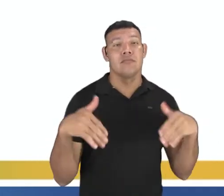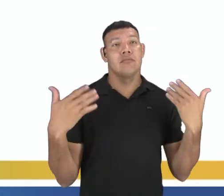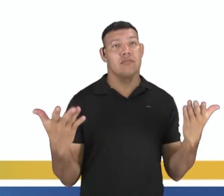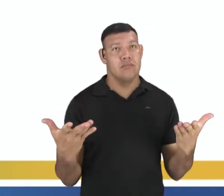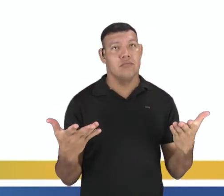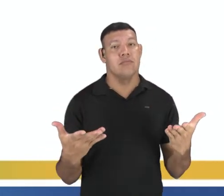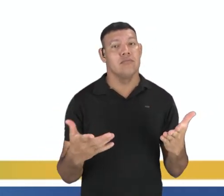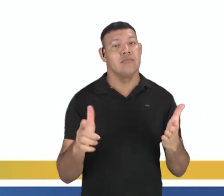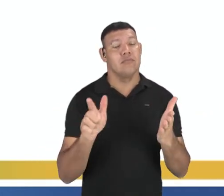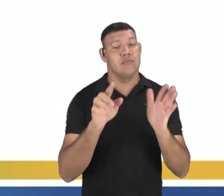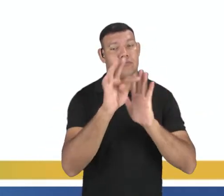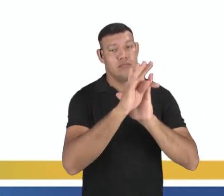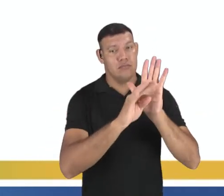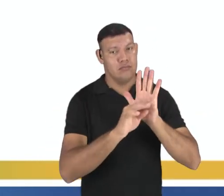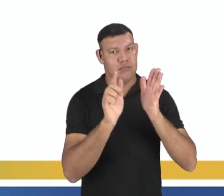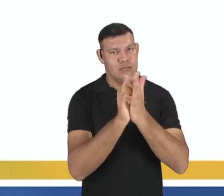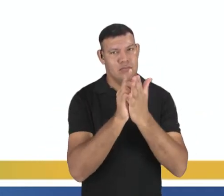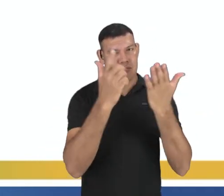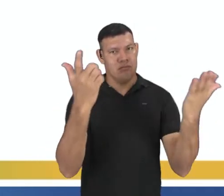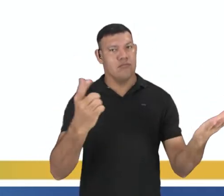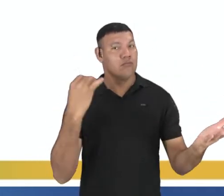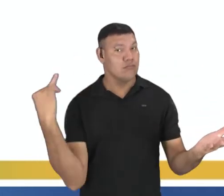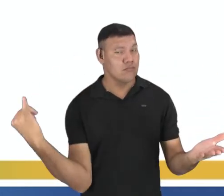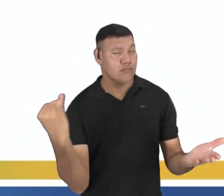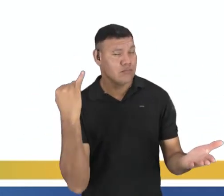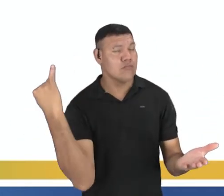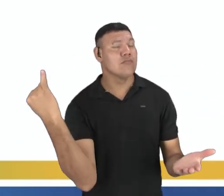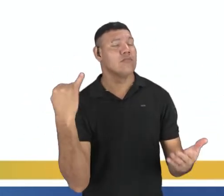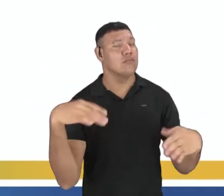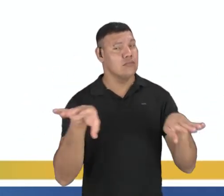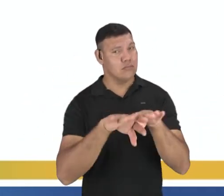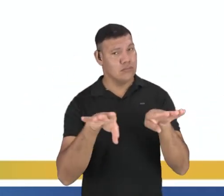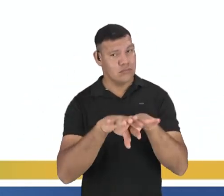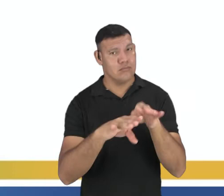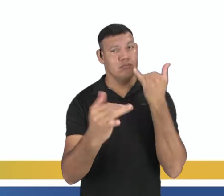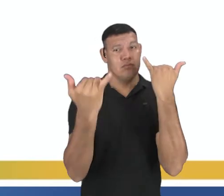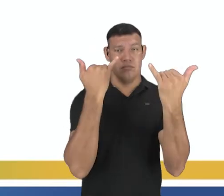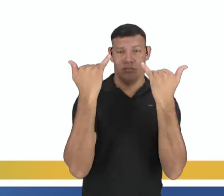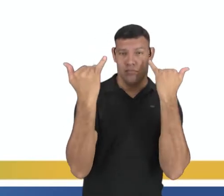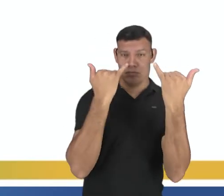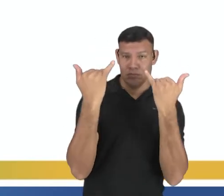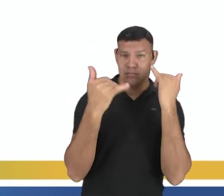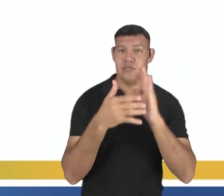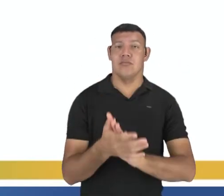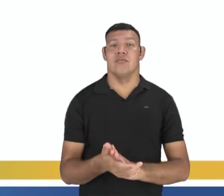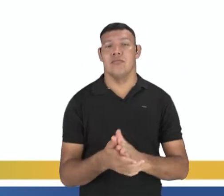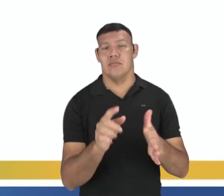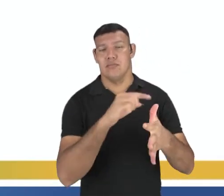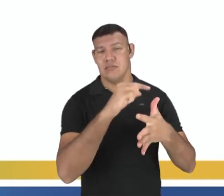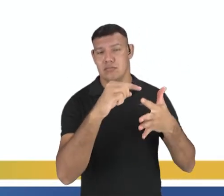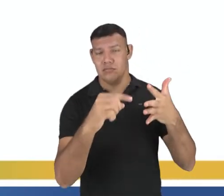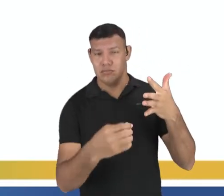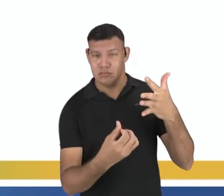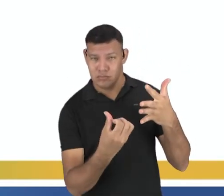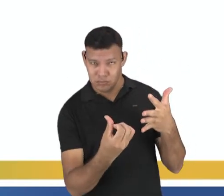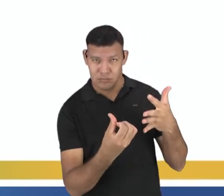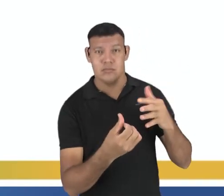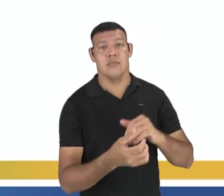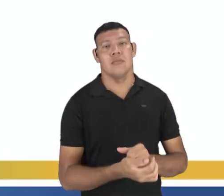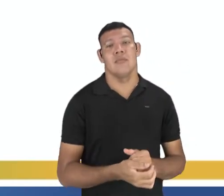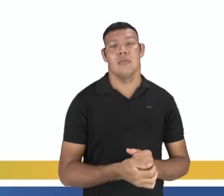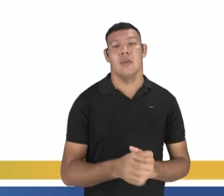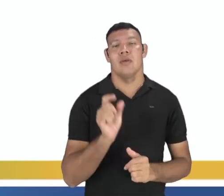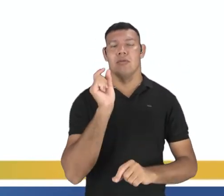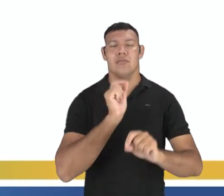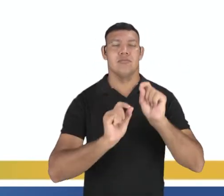quê? O texto jornalístico, o quão ele é importante em trazer as informações, aqueles 6 conceitos de o que,